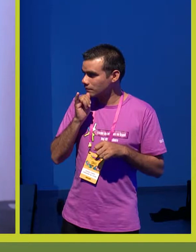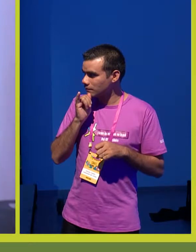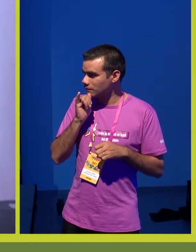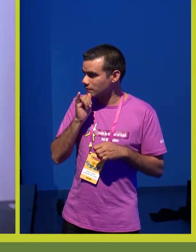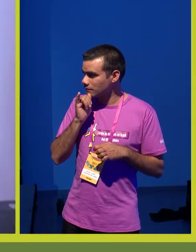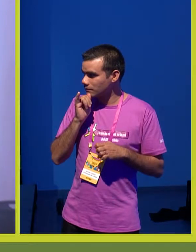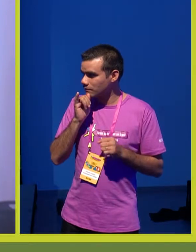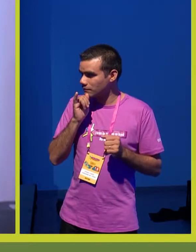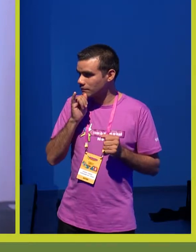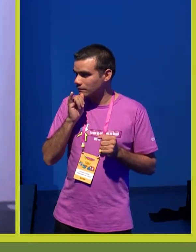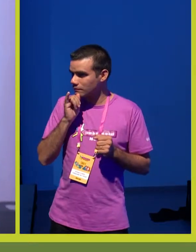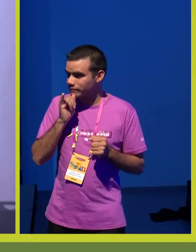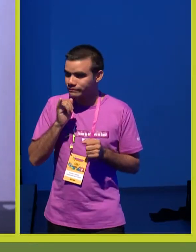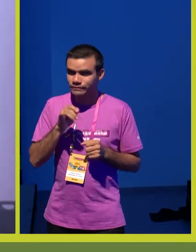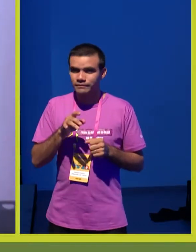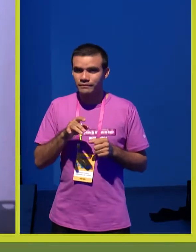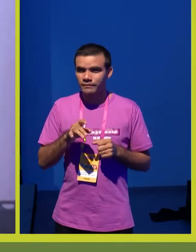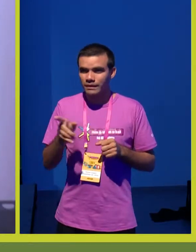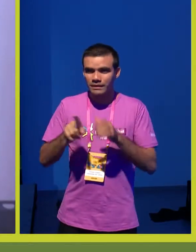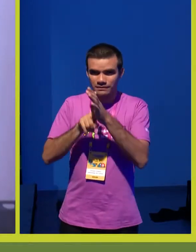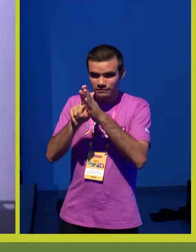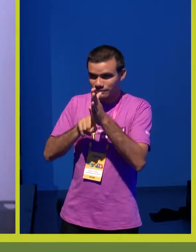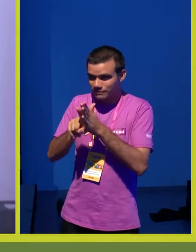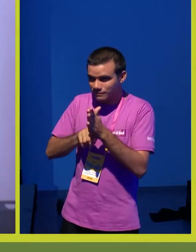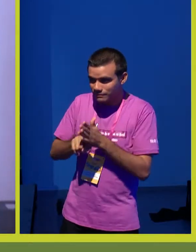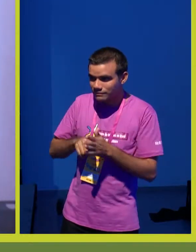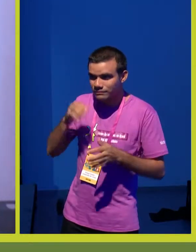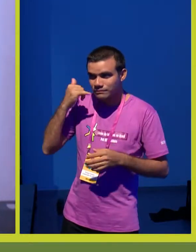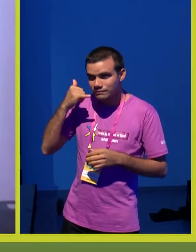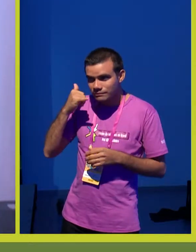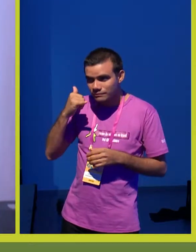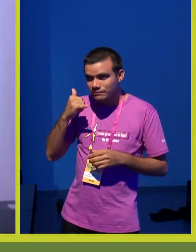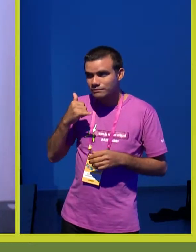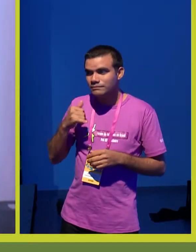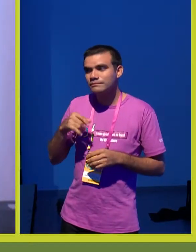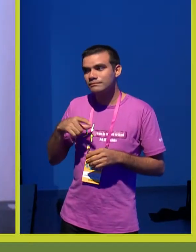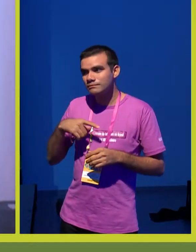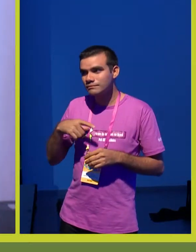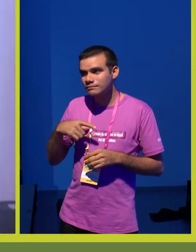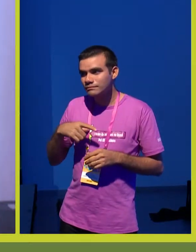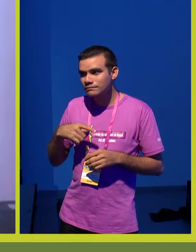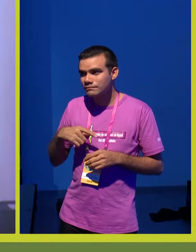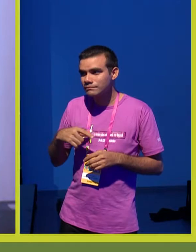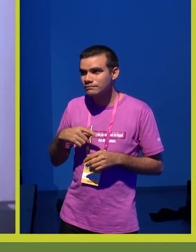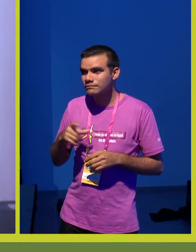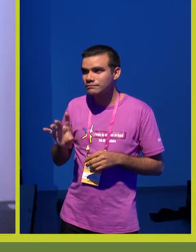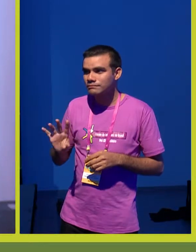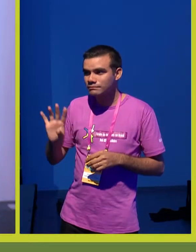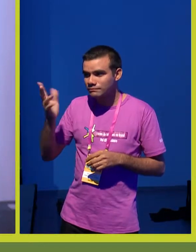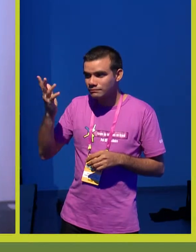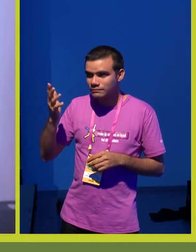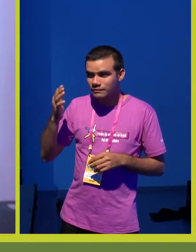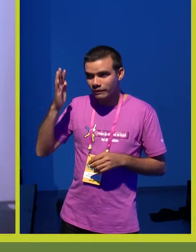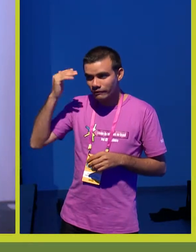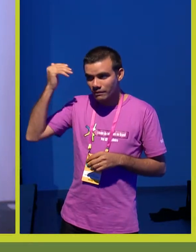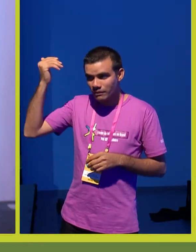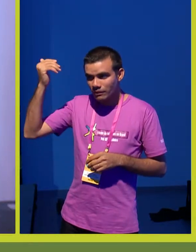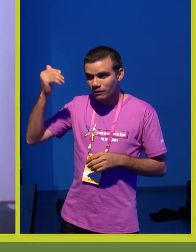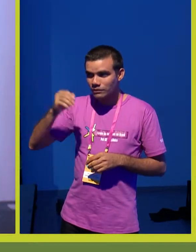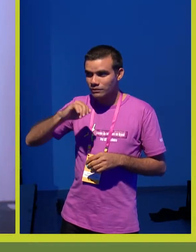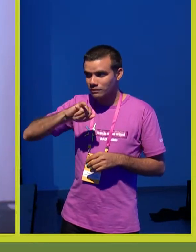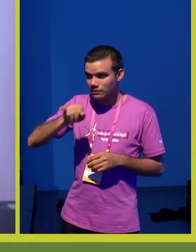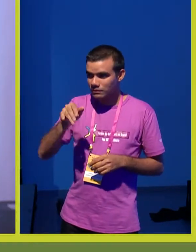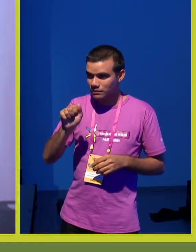abuso das investigações dos celulares né a gente tem o caso bem famoso recente aí do